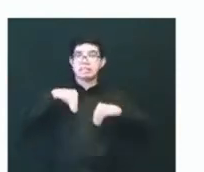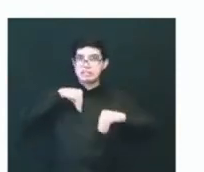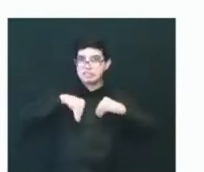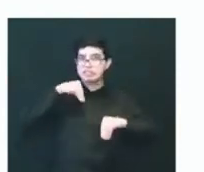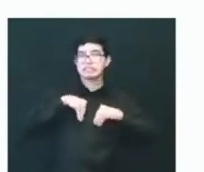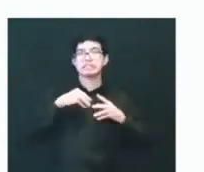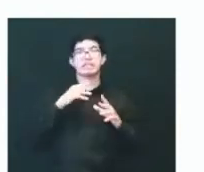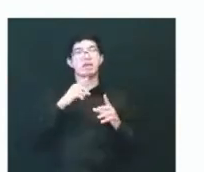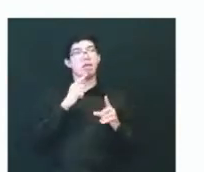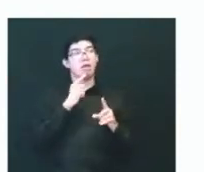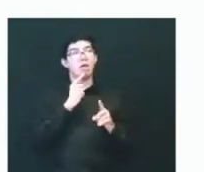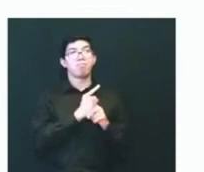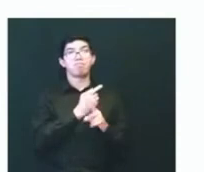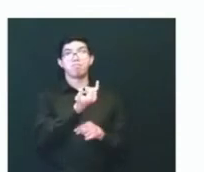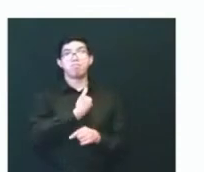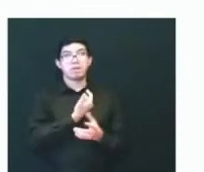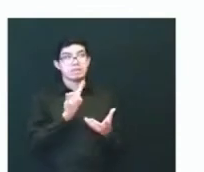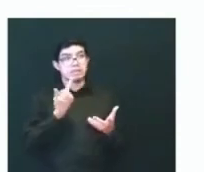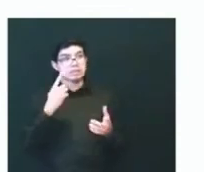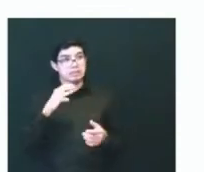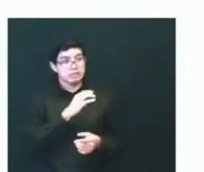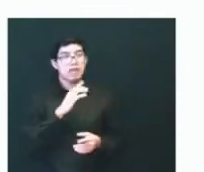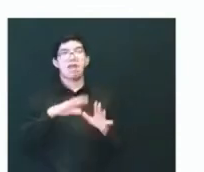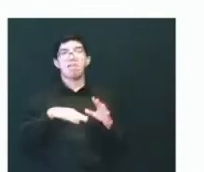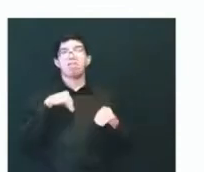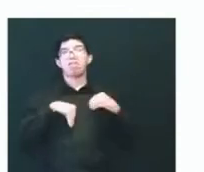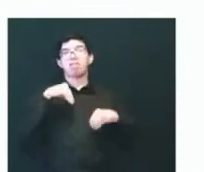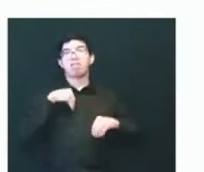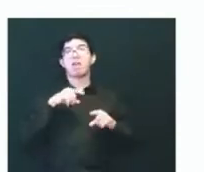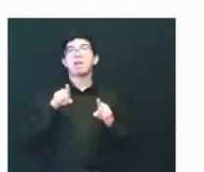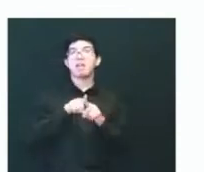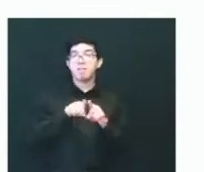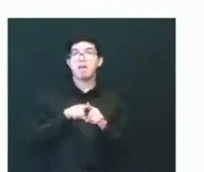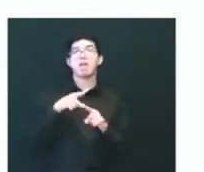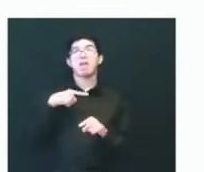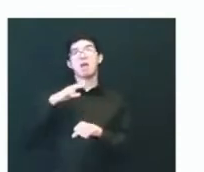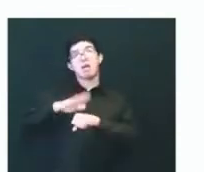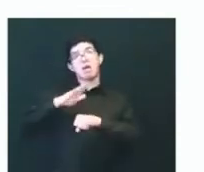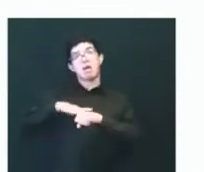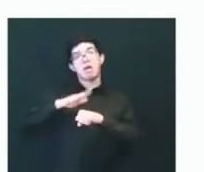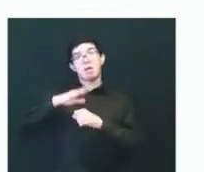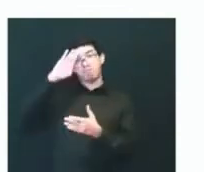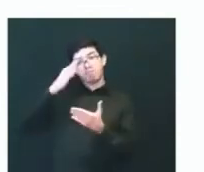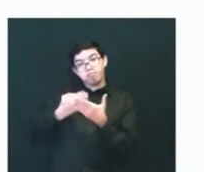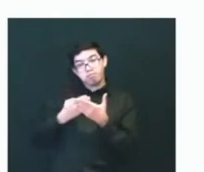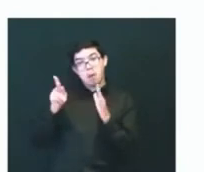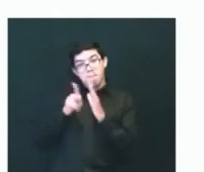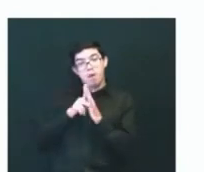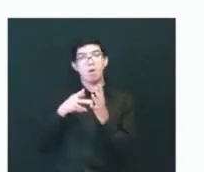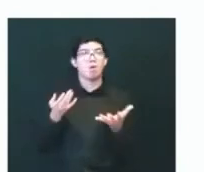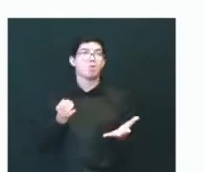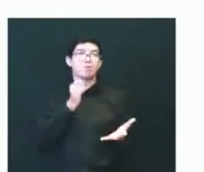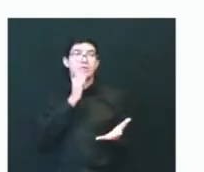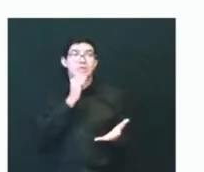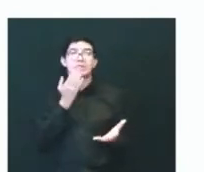após um diagnóstico, e tem crenças. Crenças que o paciente traz e crenças que os familiares também trazem. Crenças de o